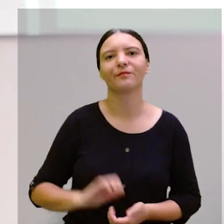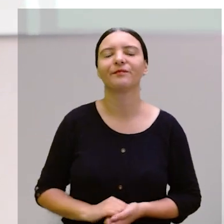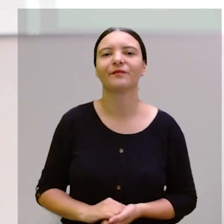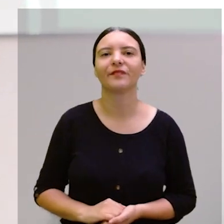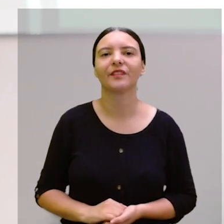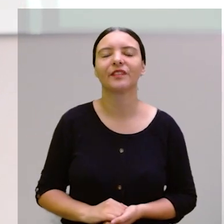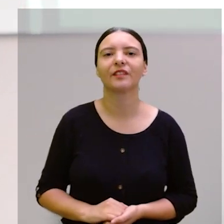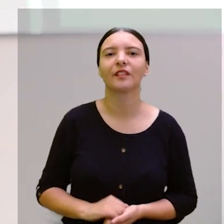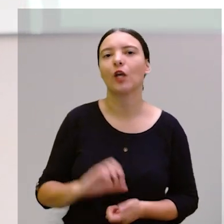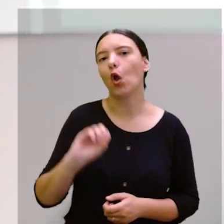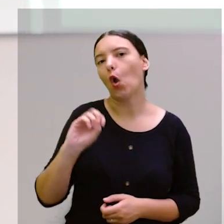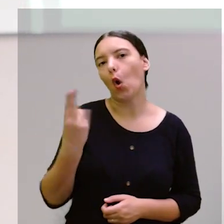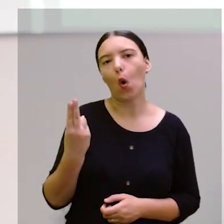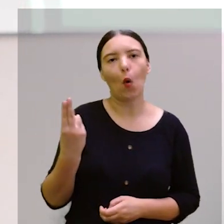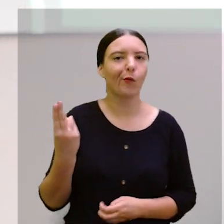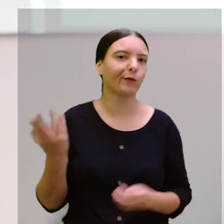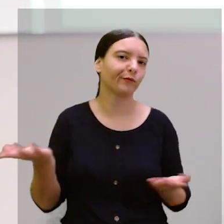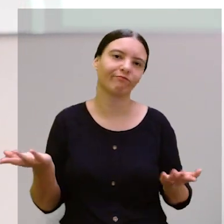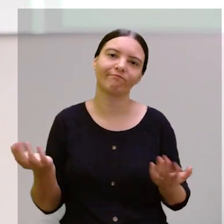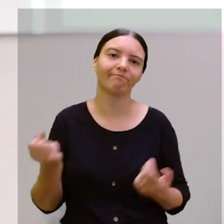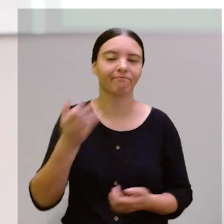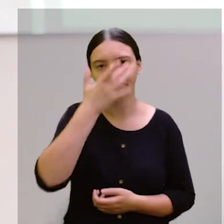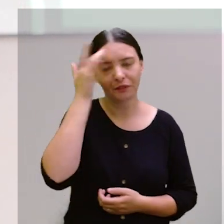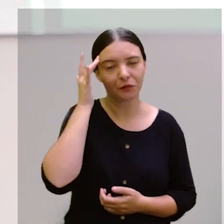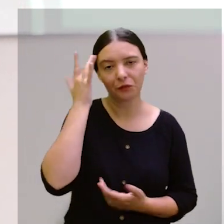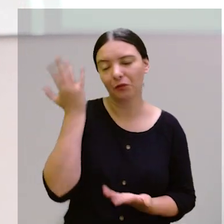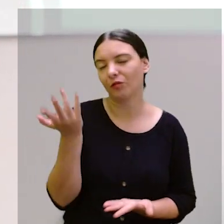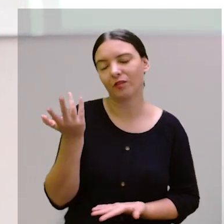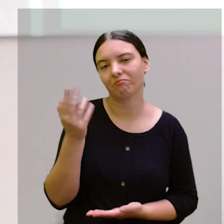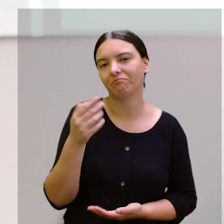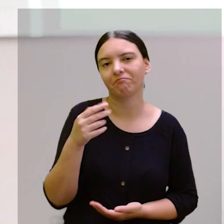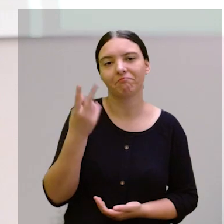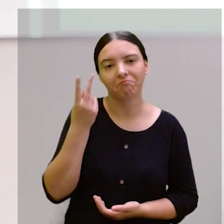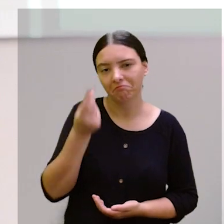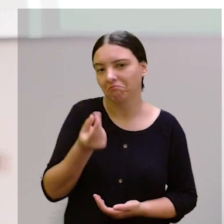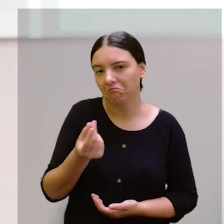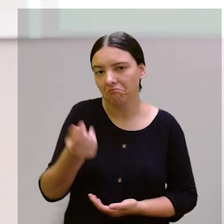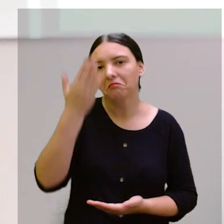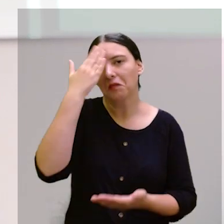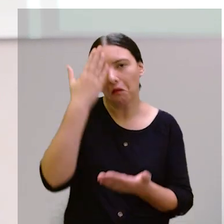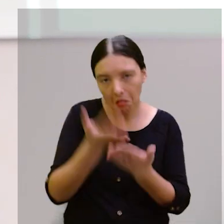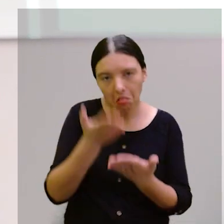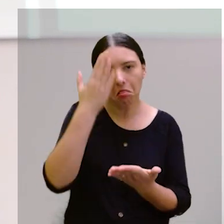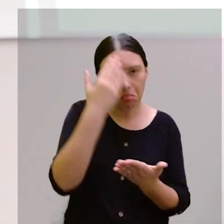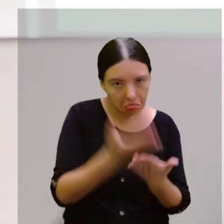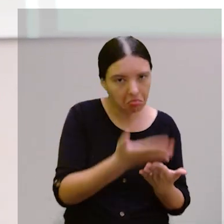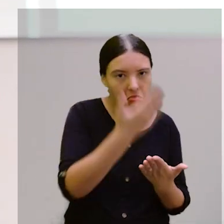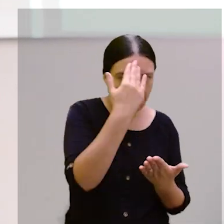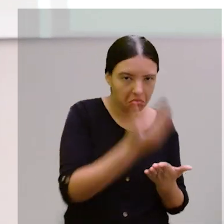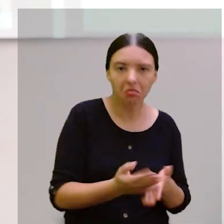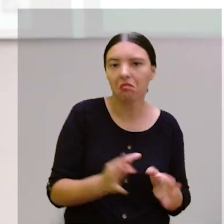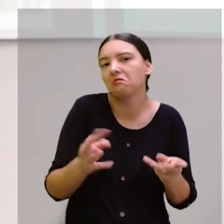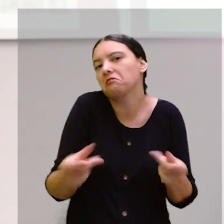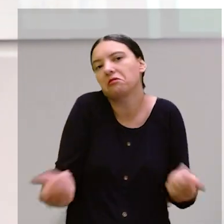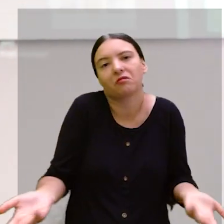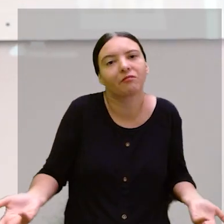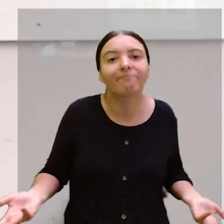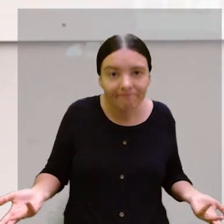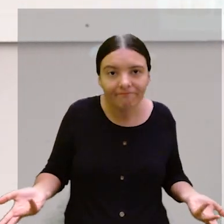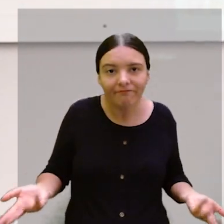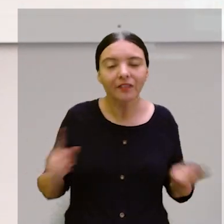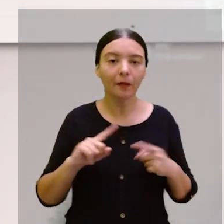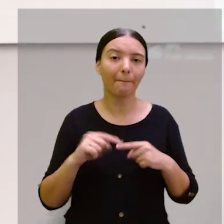Ou a gente pode ser gado a vida inteira e acreditar em tudo que os jornalistas escrevem. Mas